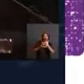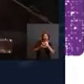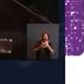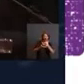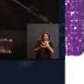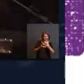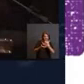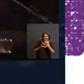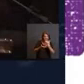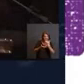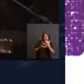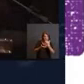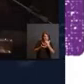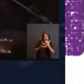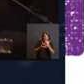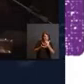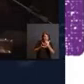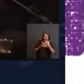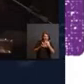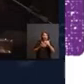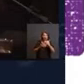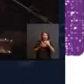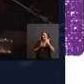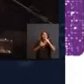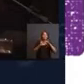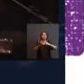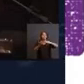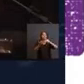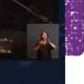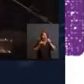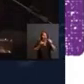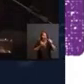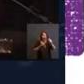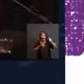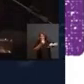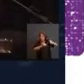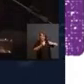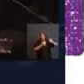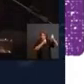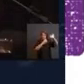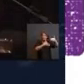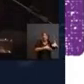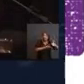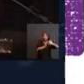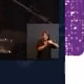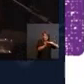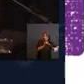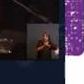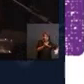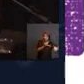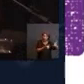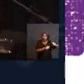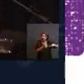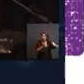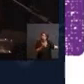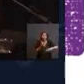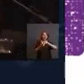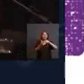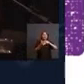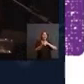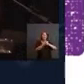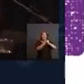dois. Então, se a avaliação não funciona, ela afeta a formação e o